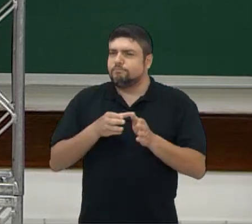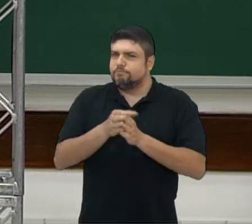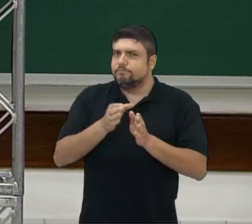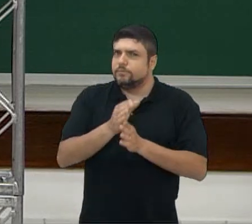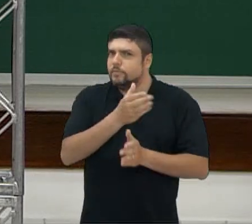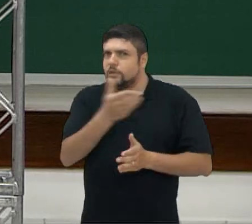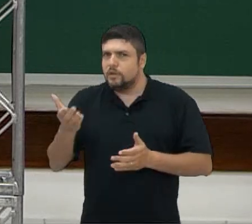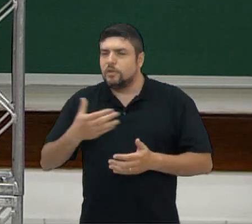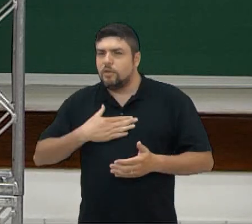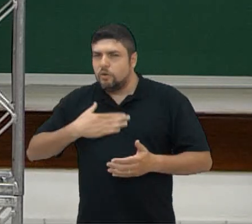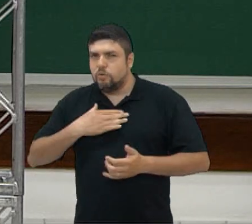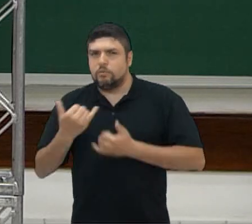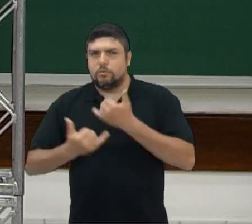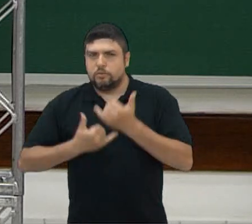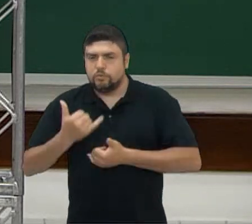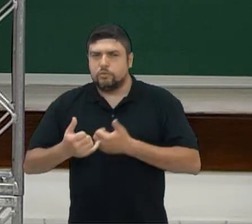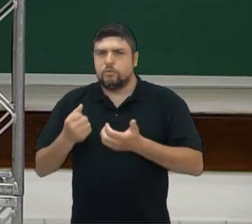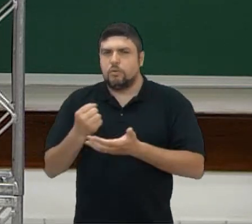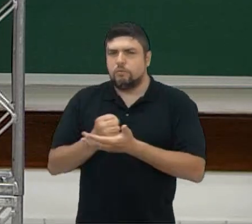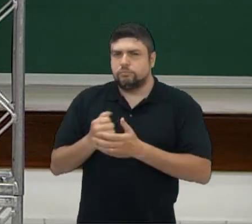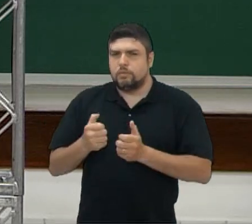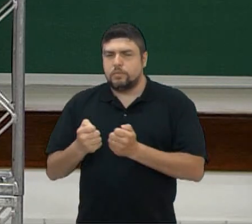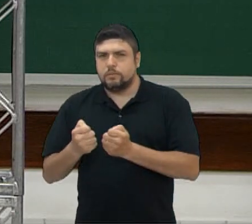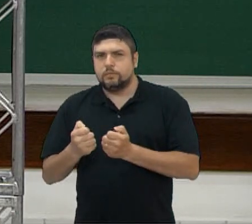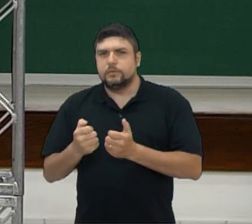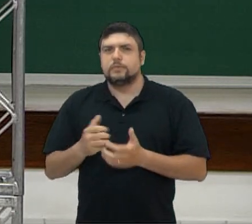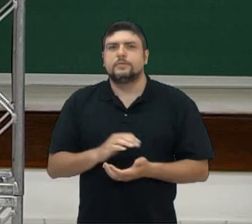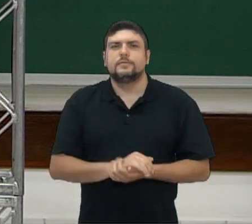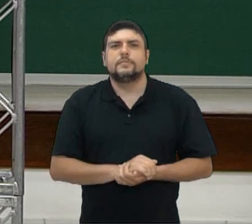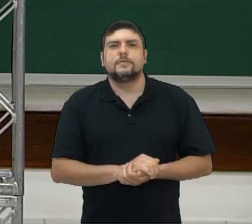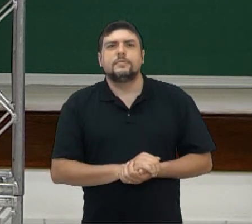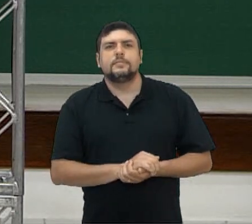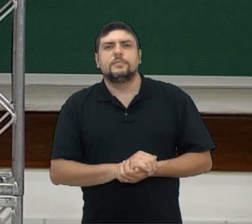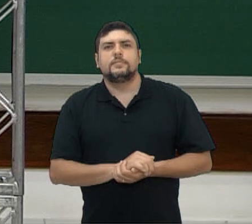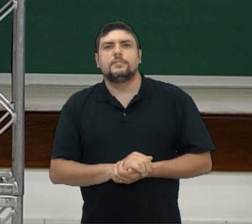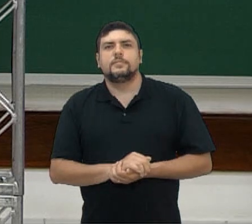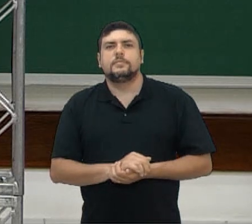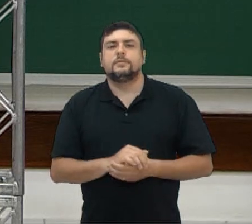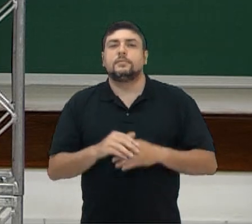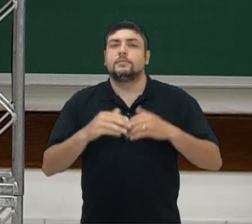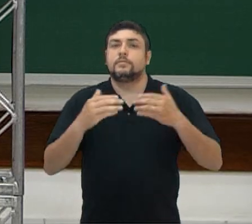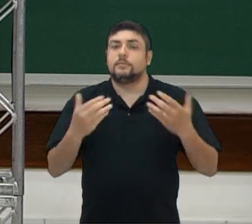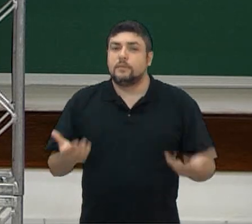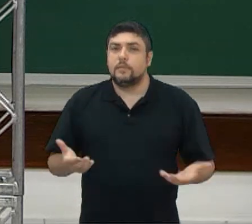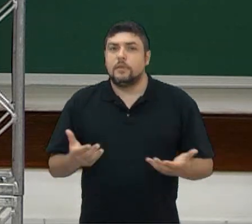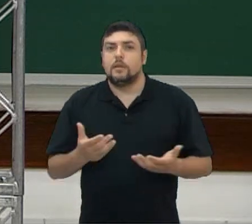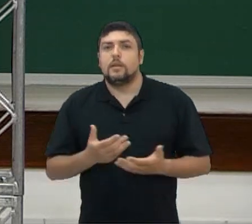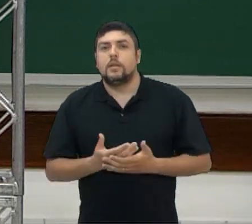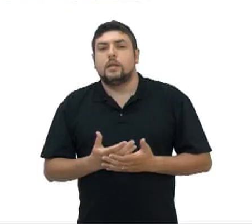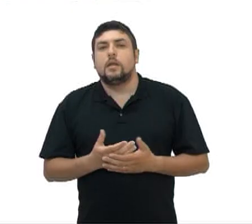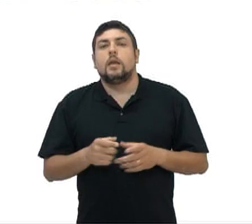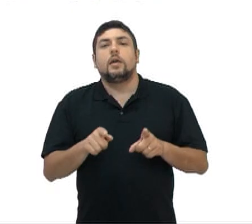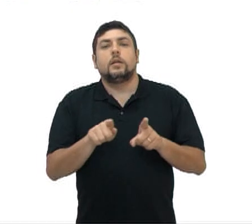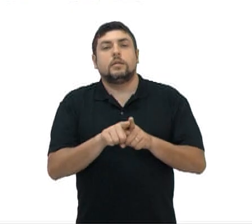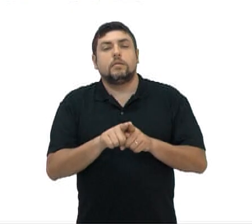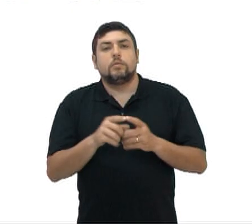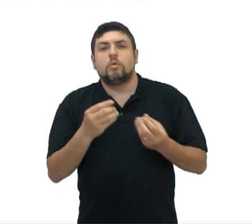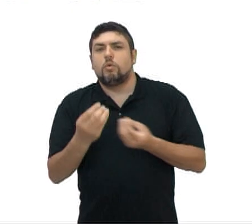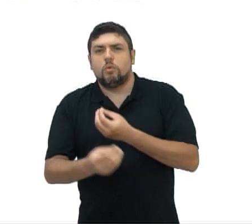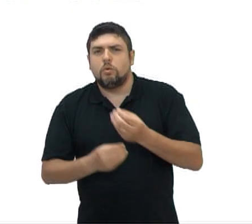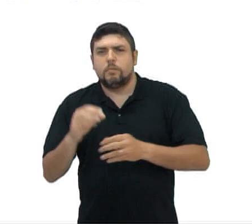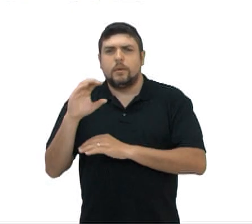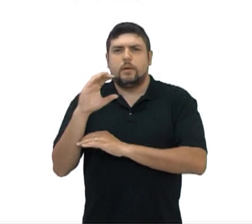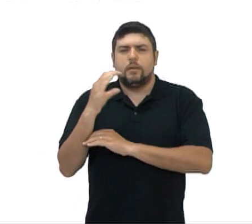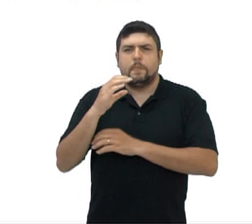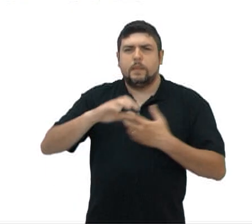ler, se vocês gostam de jogo, para entender o conteúdo, é isso. E compreenderam as contribuições que a Revolução da Ciência teve